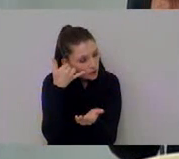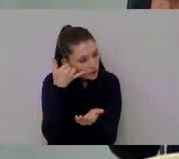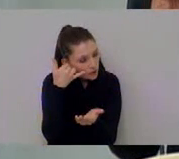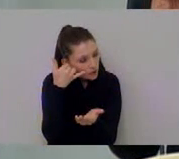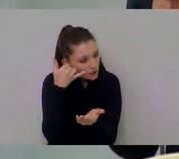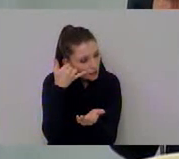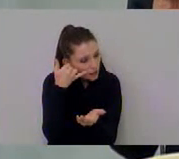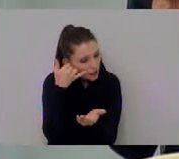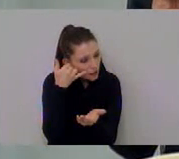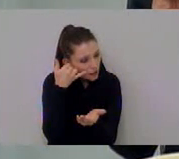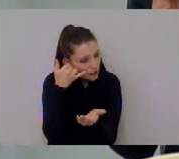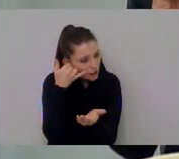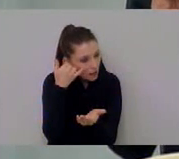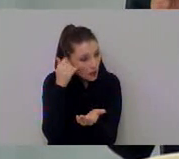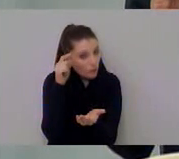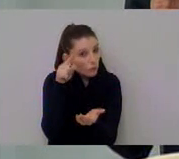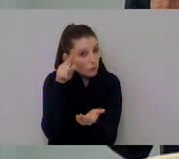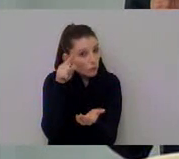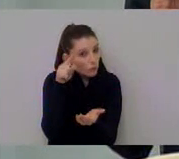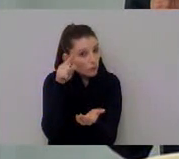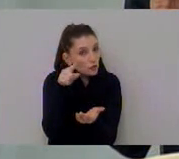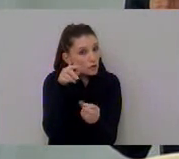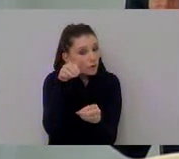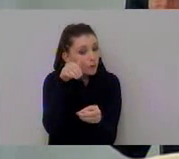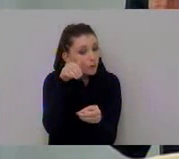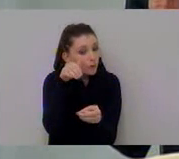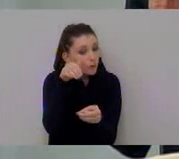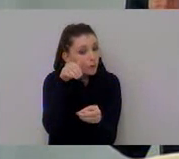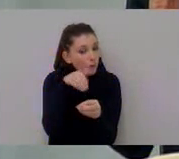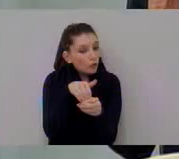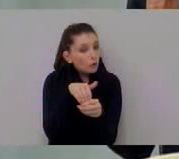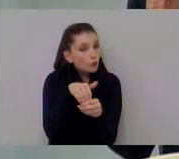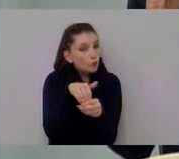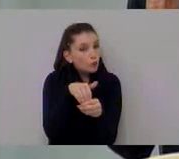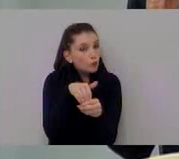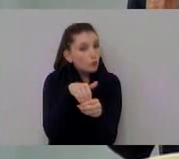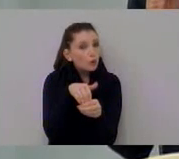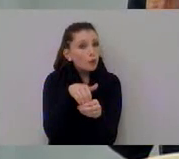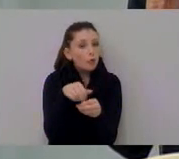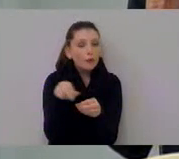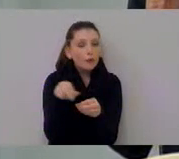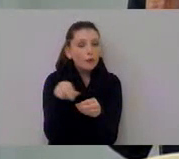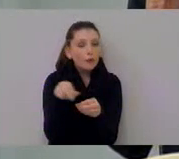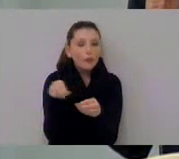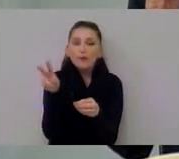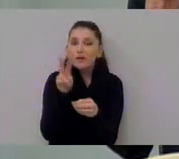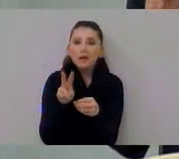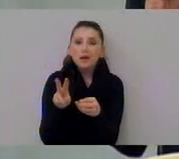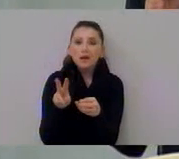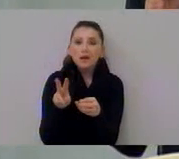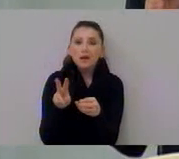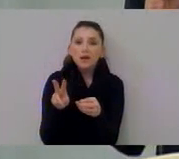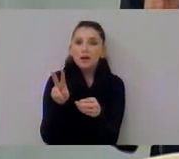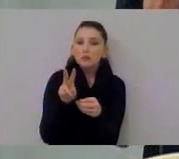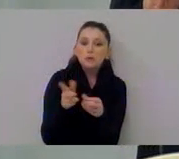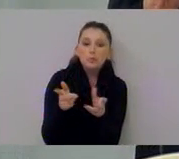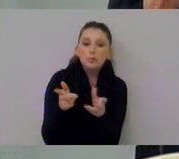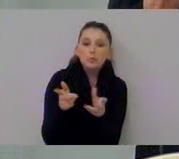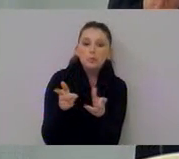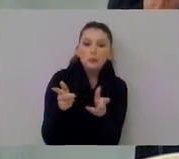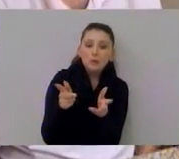vereador tal. Você fez isso, fez aquilo, votou no